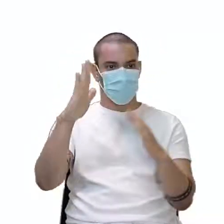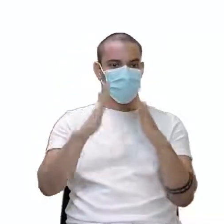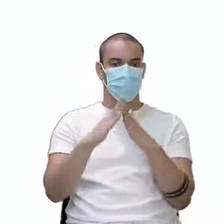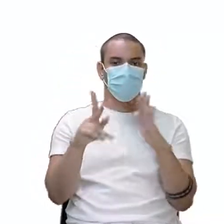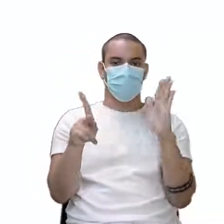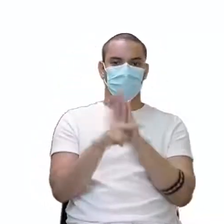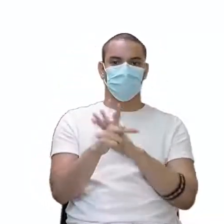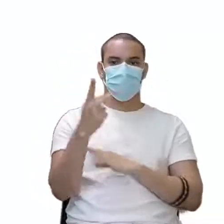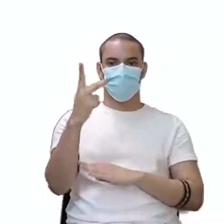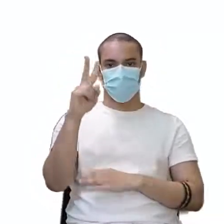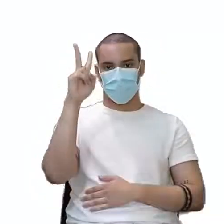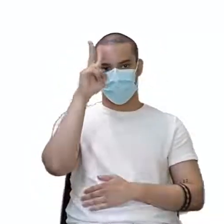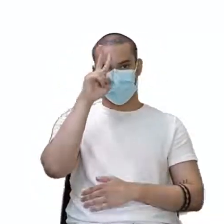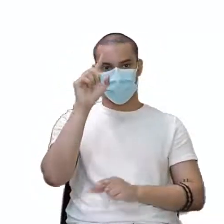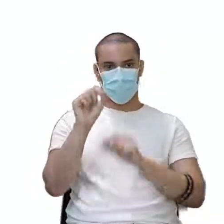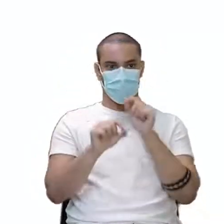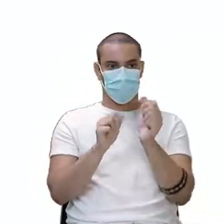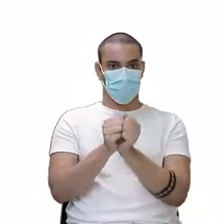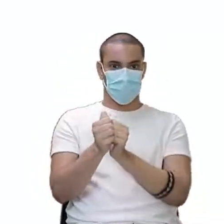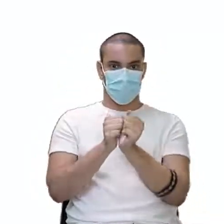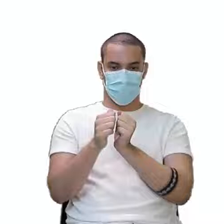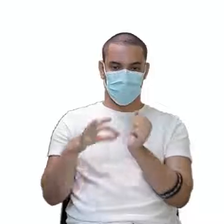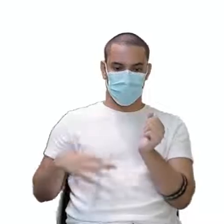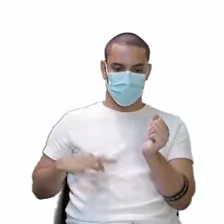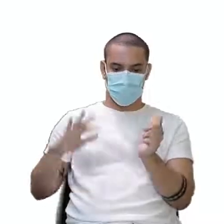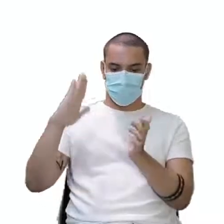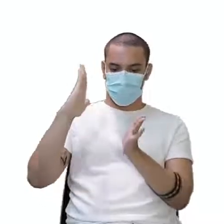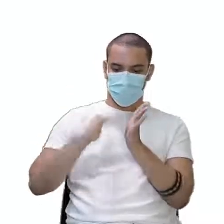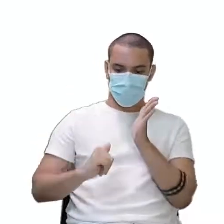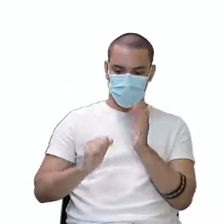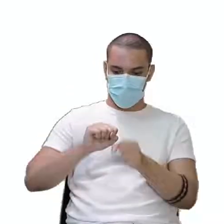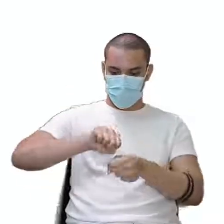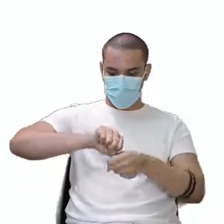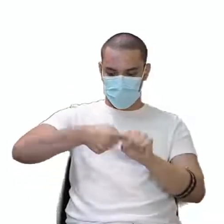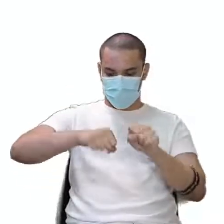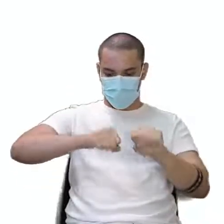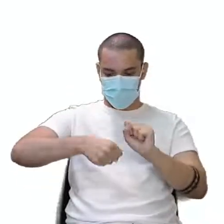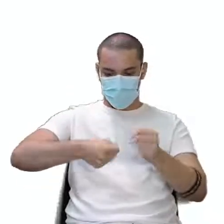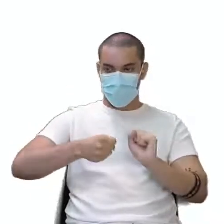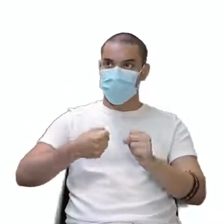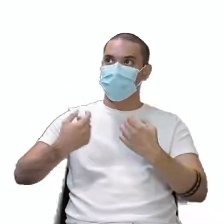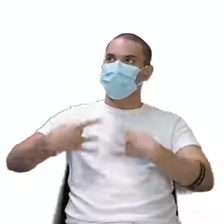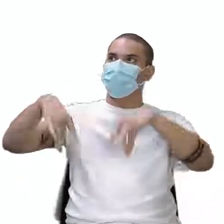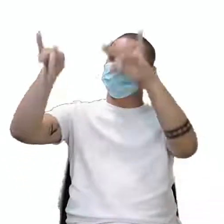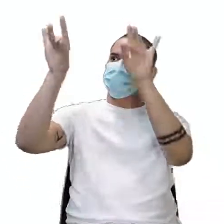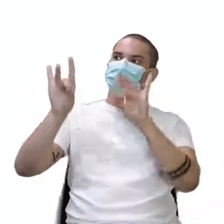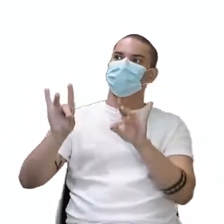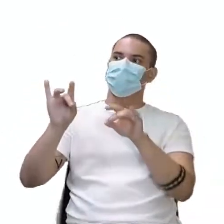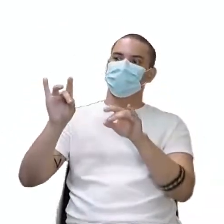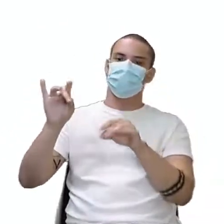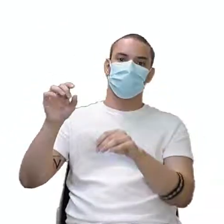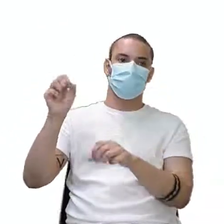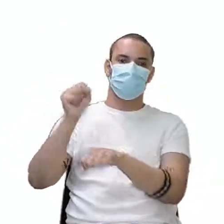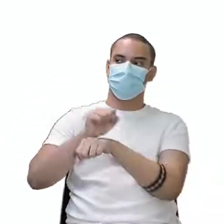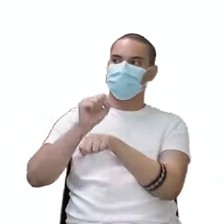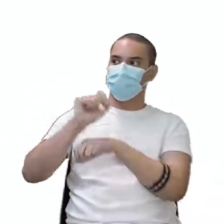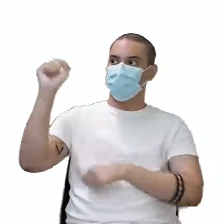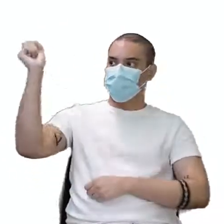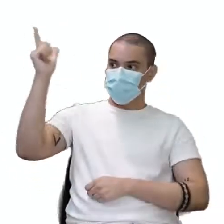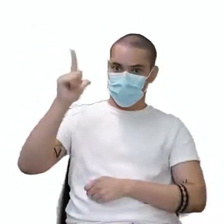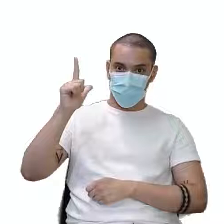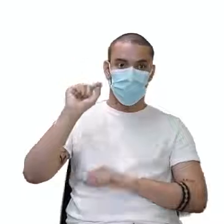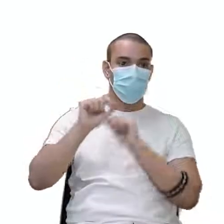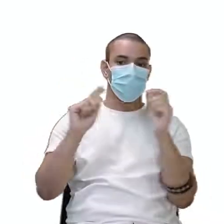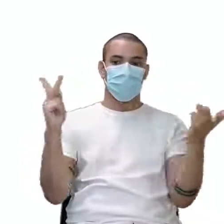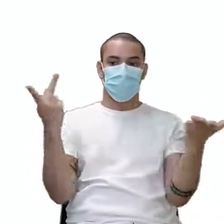lá. Essa roupa, quando você lava, tira lá, dá uma espremidinha e coloca no varal para secar, não é? E aí, o que